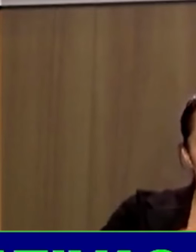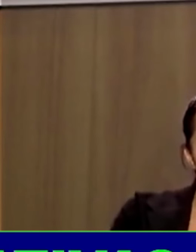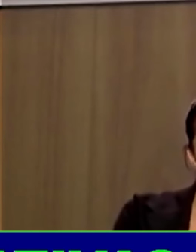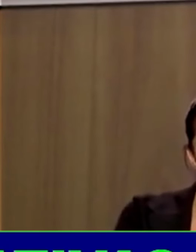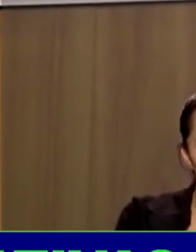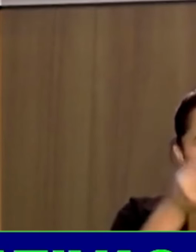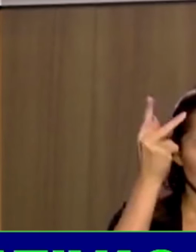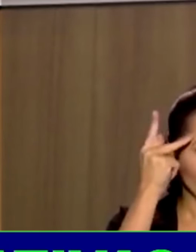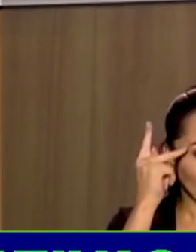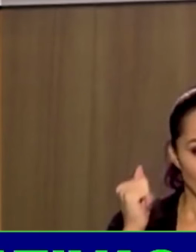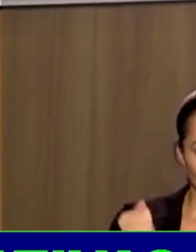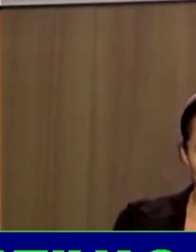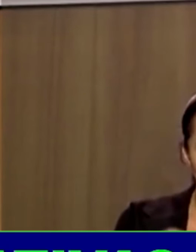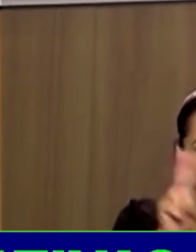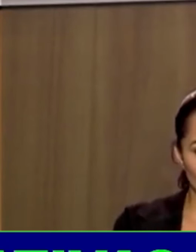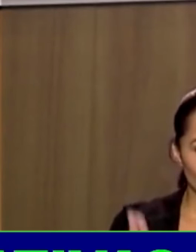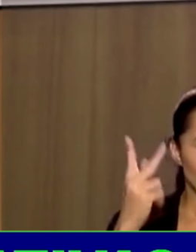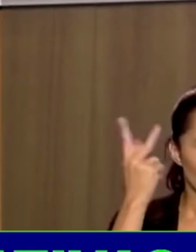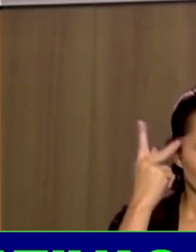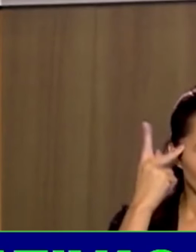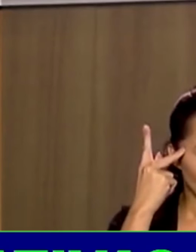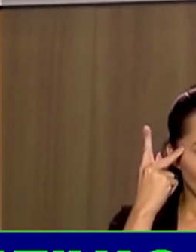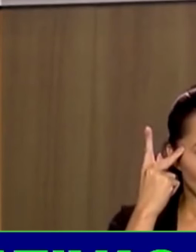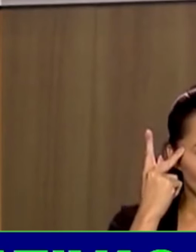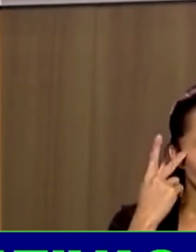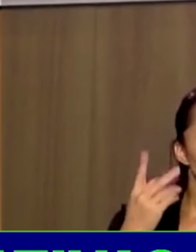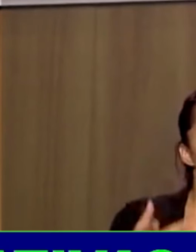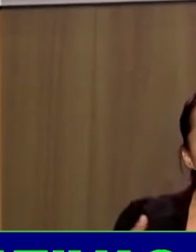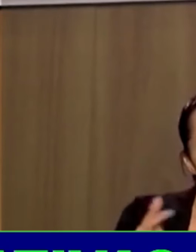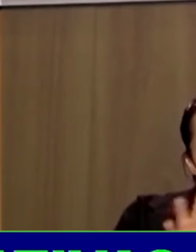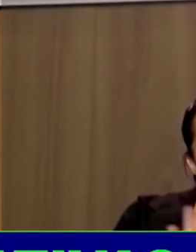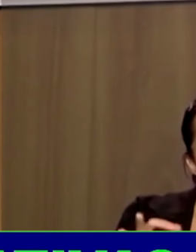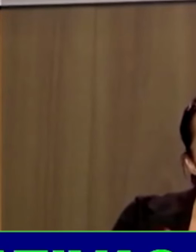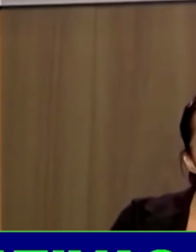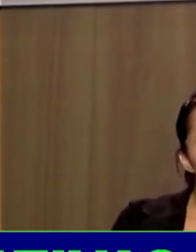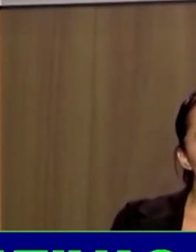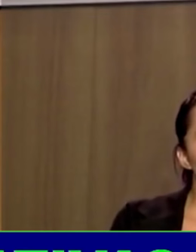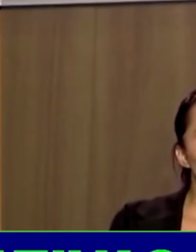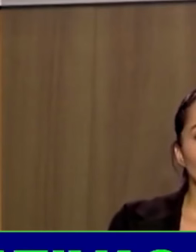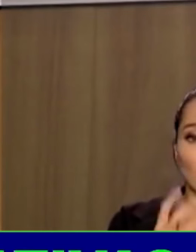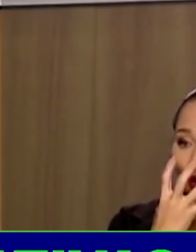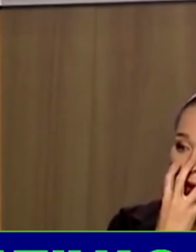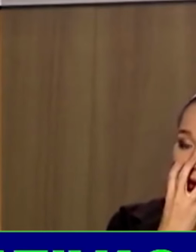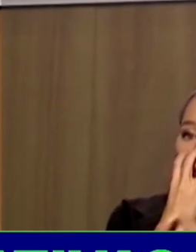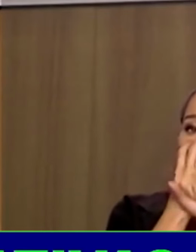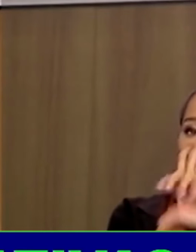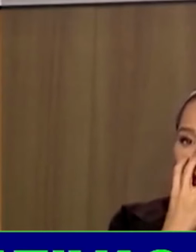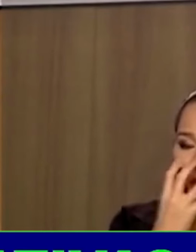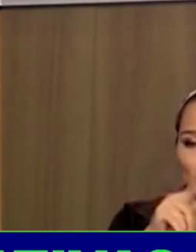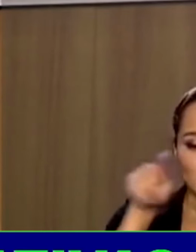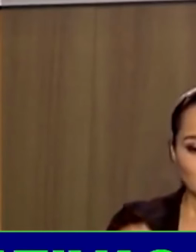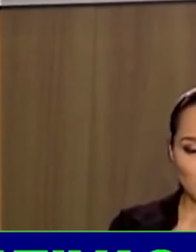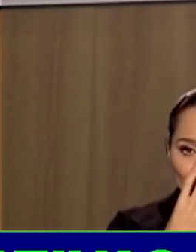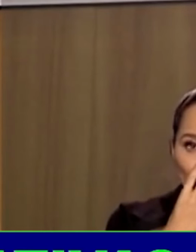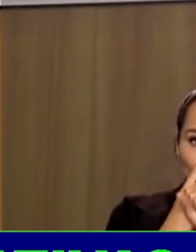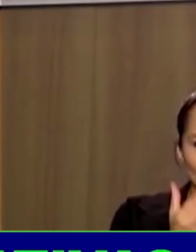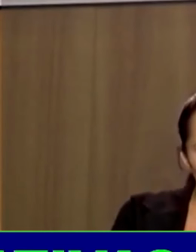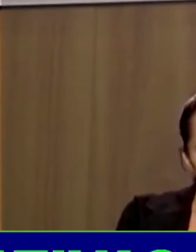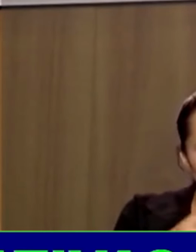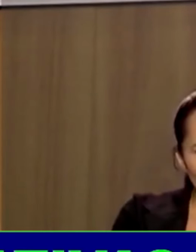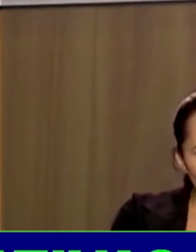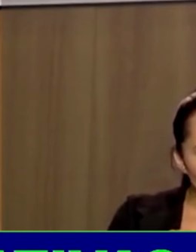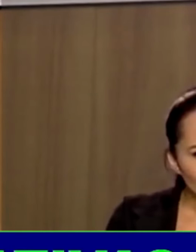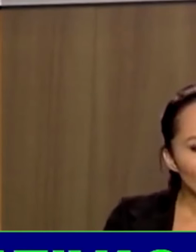almirante Almir Garnier, tem dito a interlocutores que são inverídicas as versões apresentadas pelo ex-comandante do Exército, general Freire Gomes, e